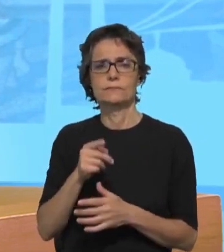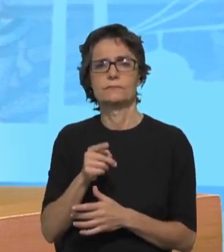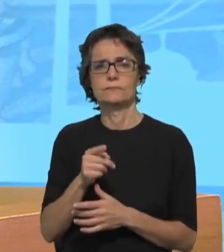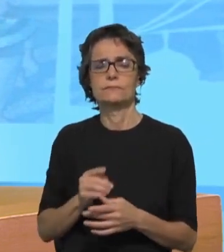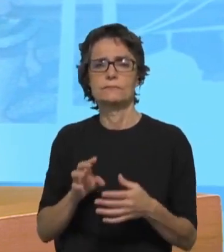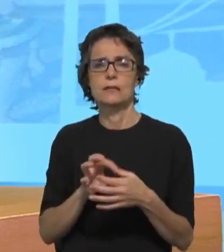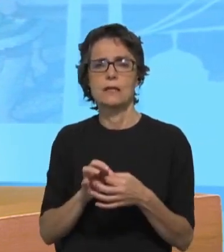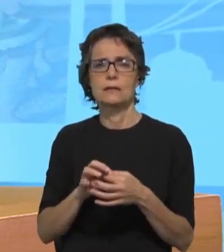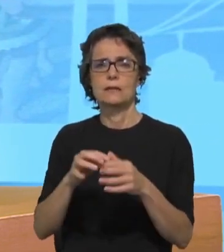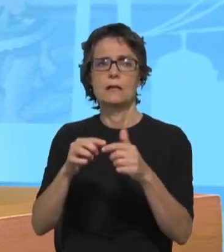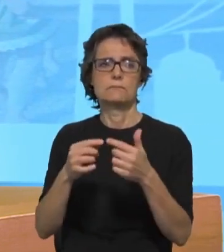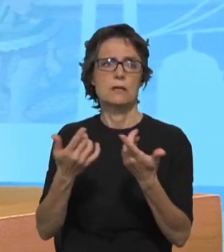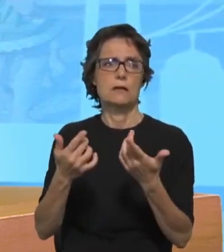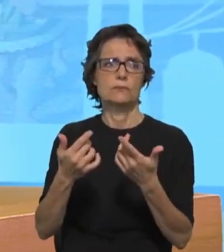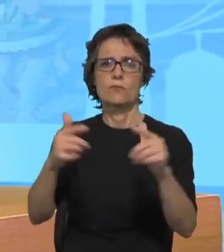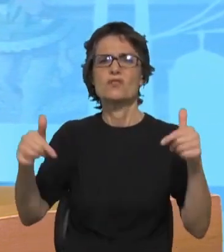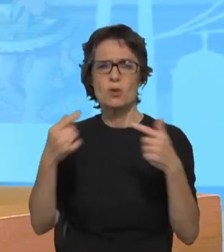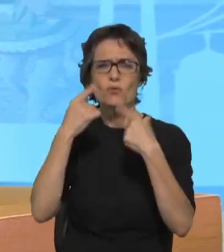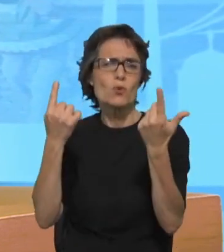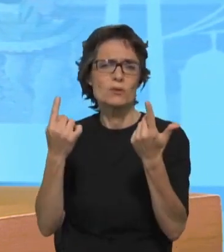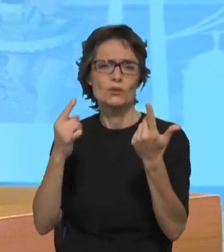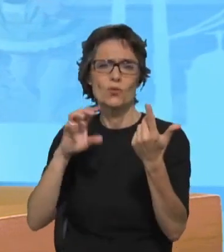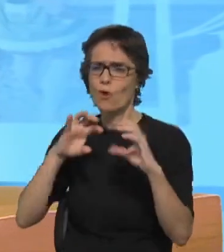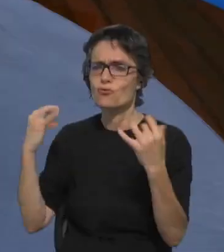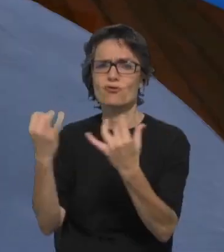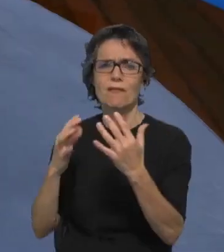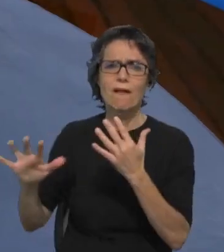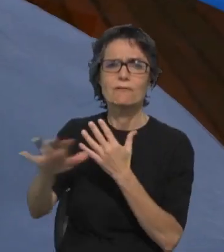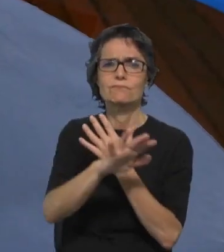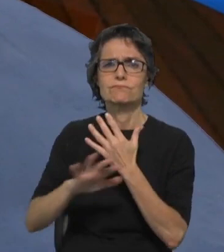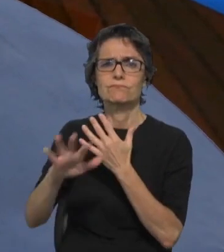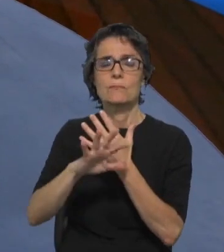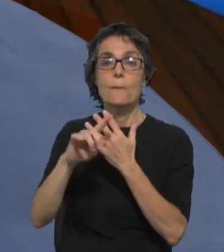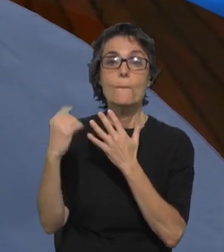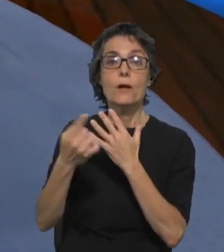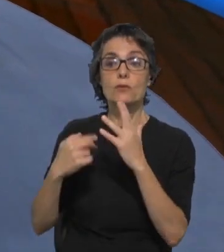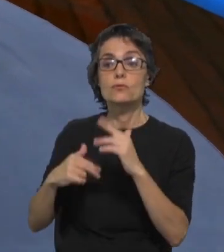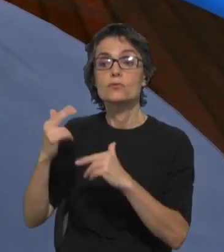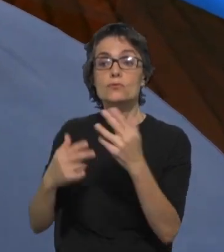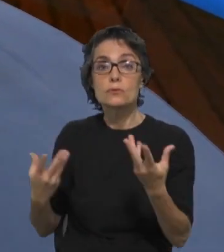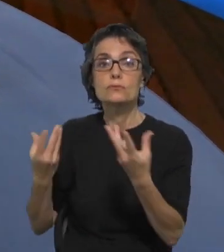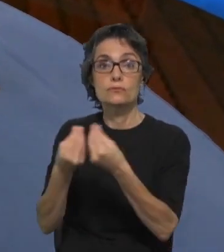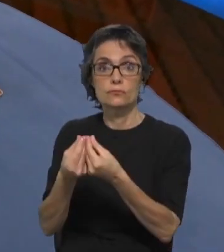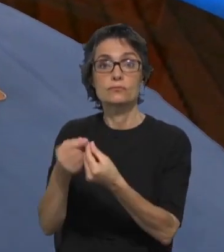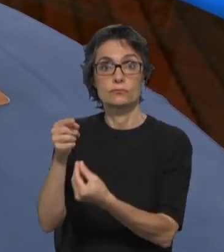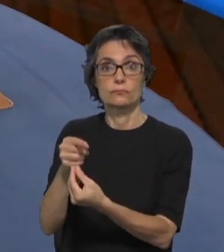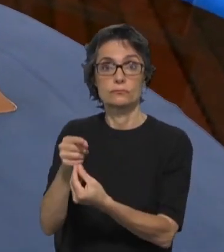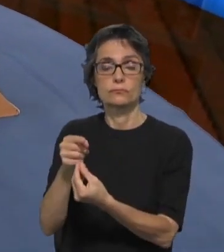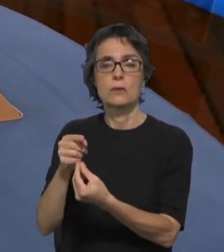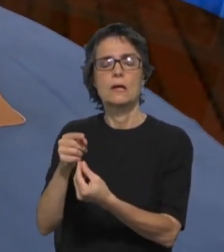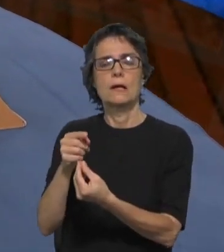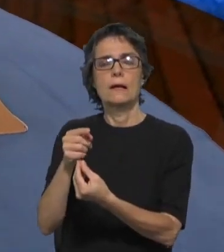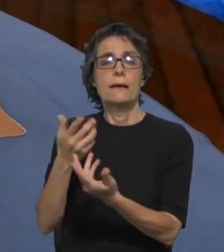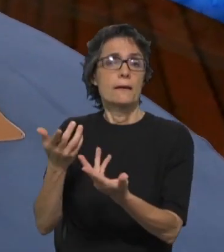o contributo da mundividência cristã para a construção deste espaço comum em que vivemos, continua a